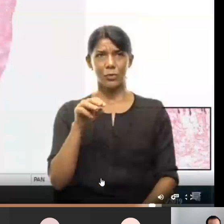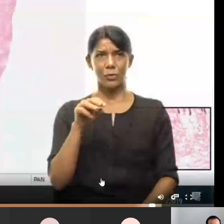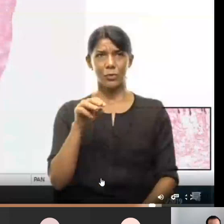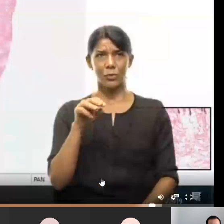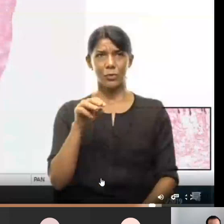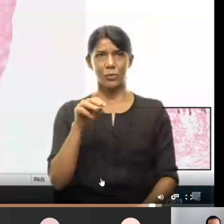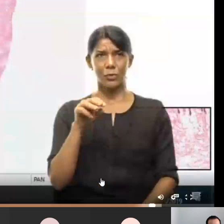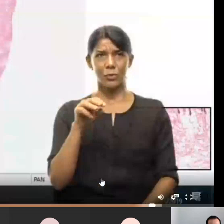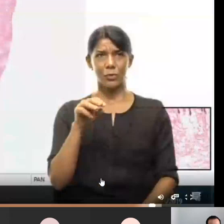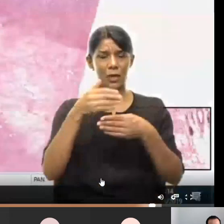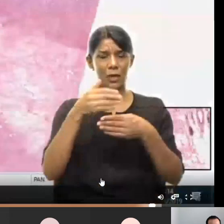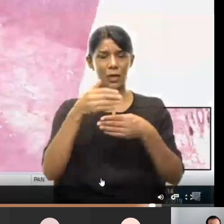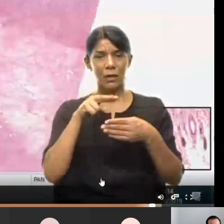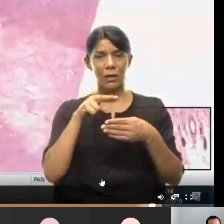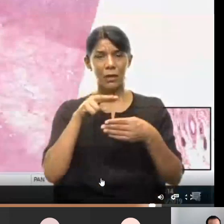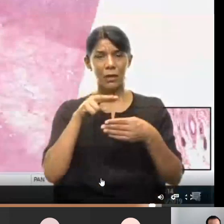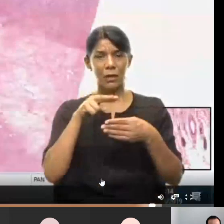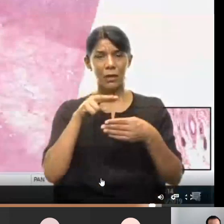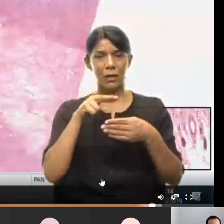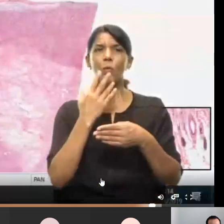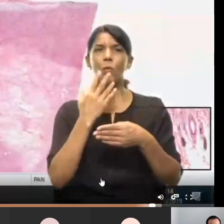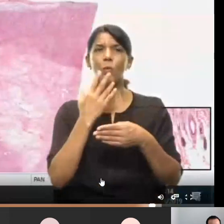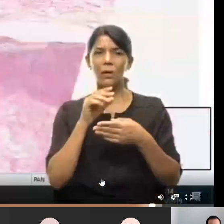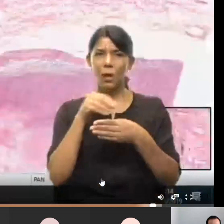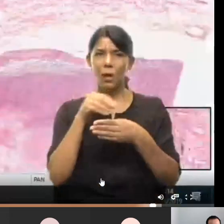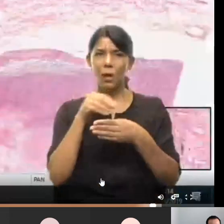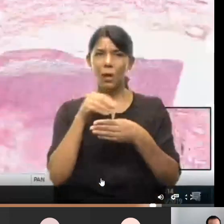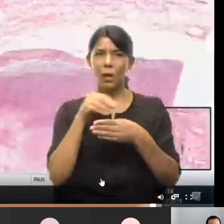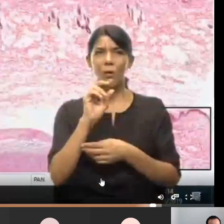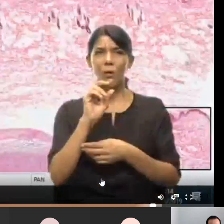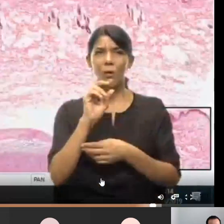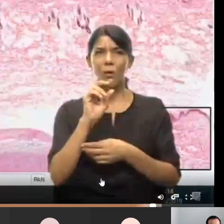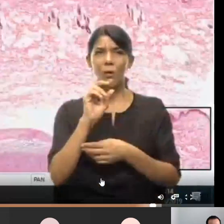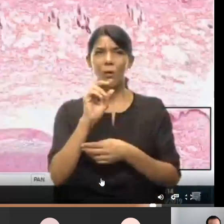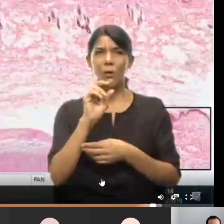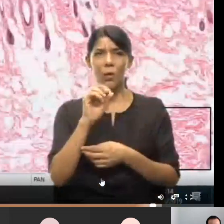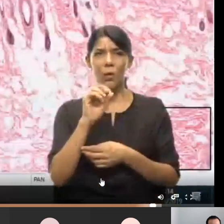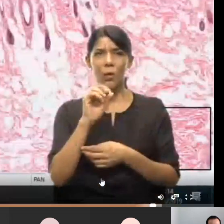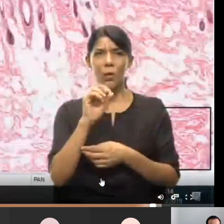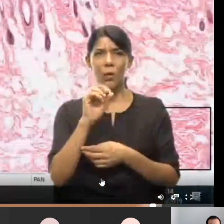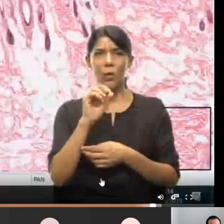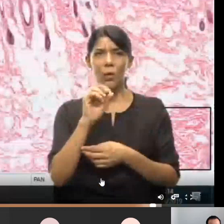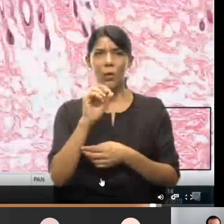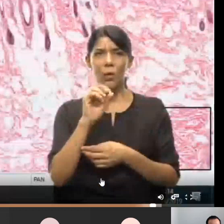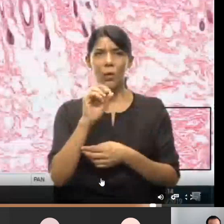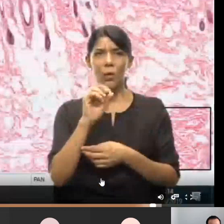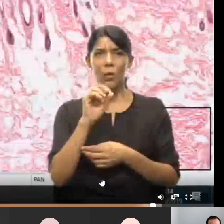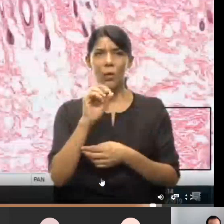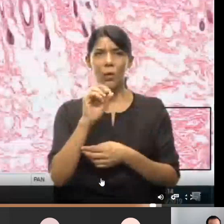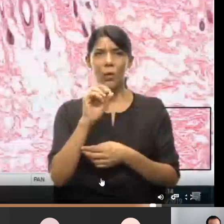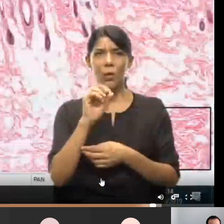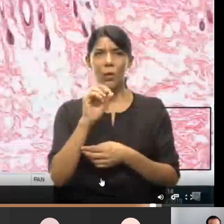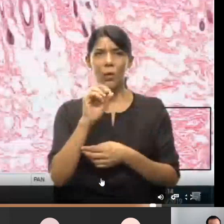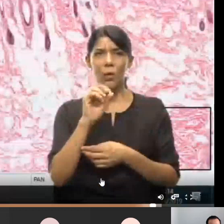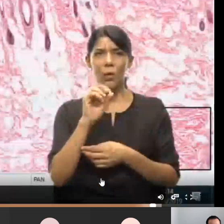corado com HE, nós conseguimos já na parte mais externa verificar os depósitos de